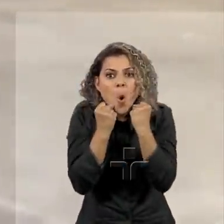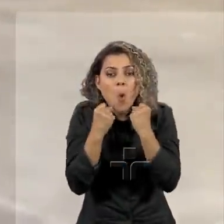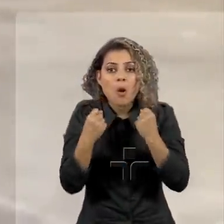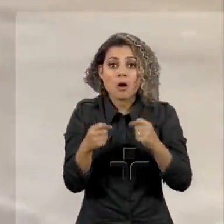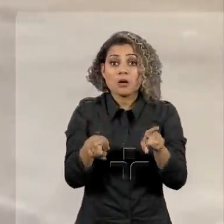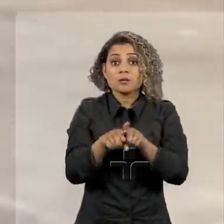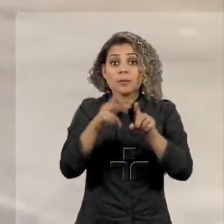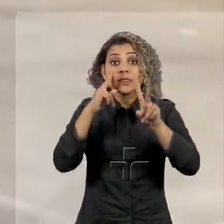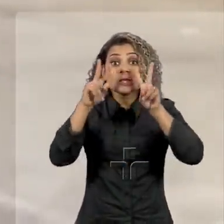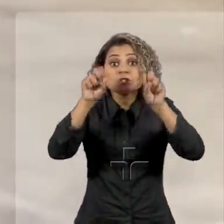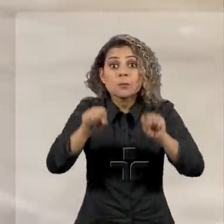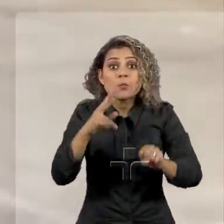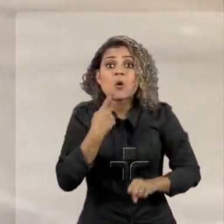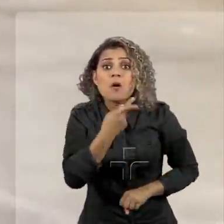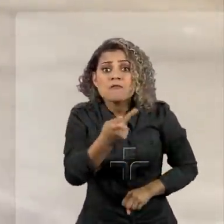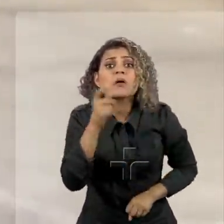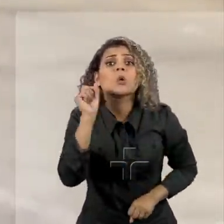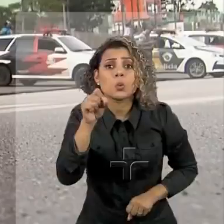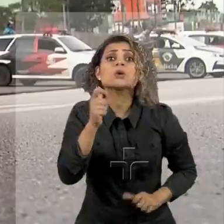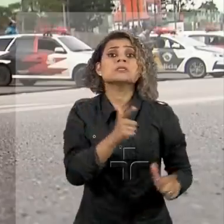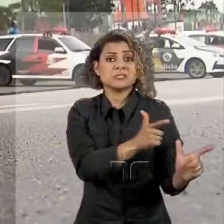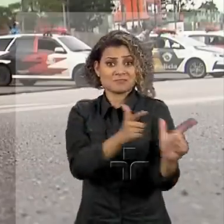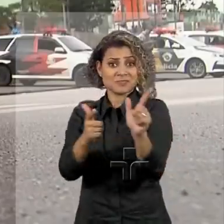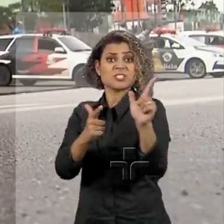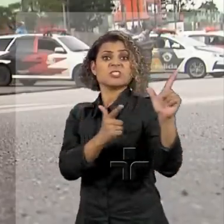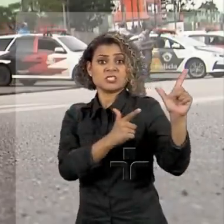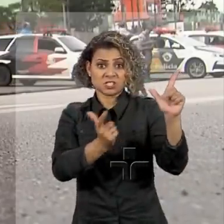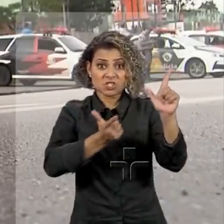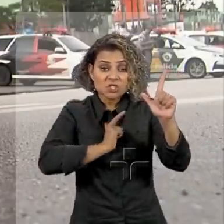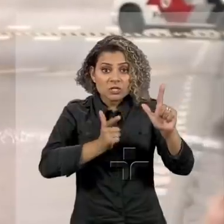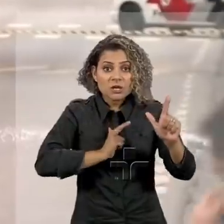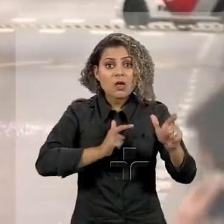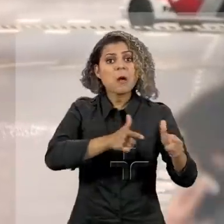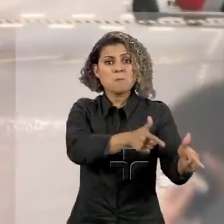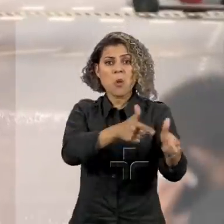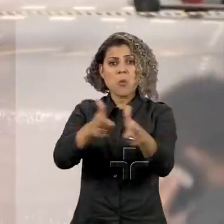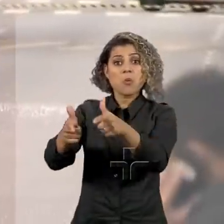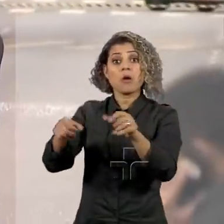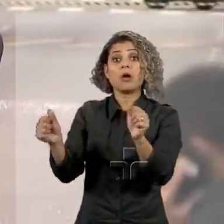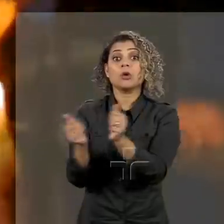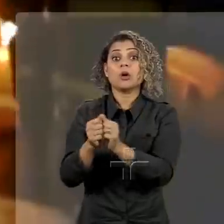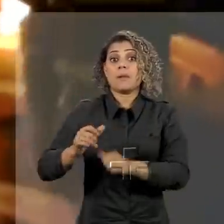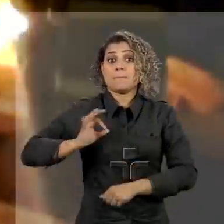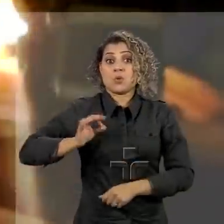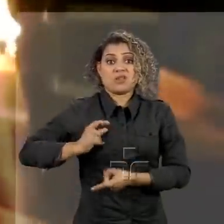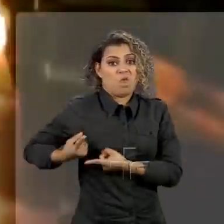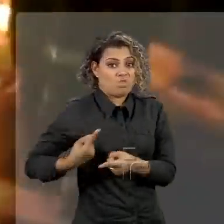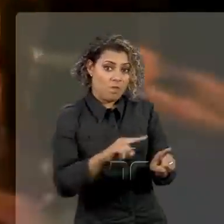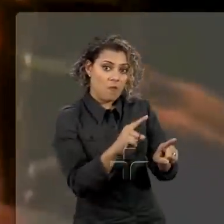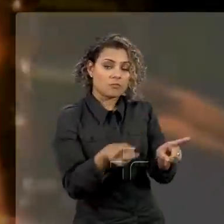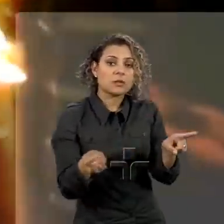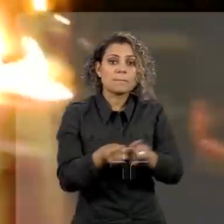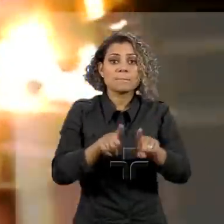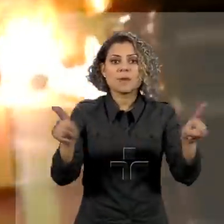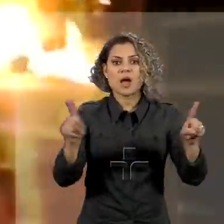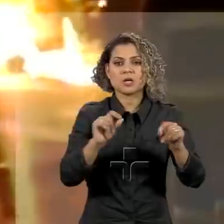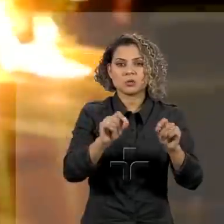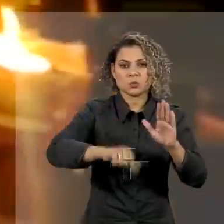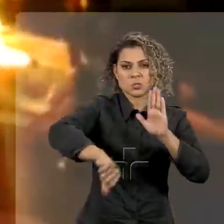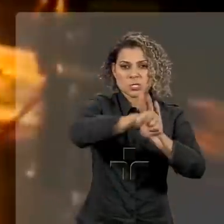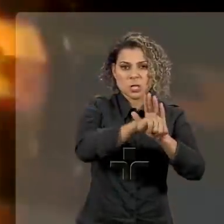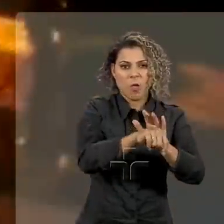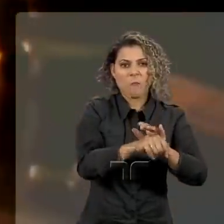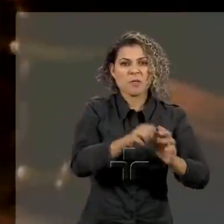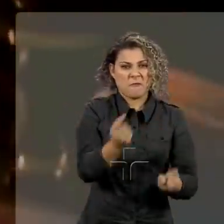Testemunhas disseram que eles estavam armados com fuzis. Houve troca de tiros com a polícia. Os criminosos colocaram fogo